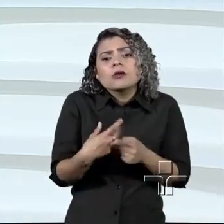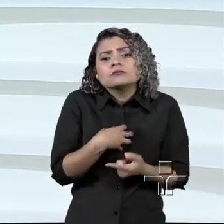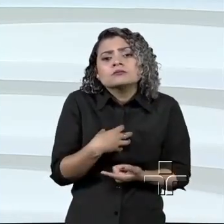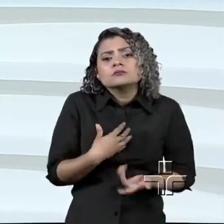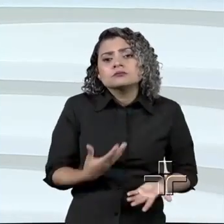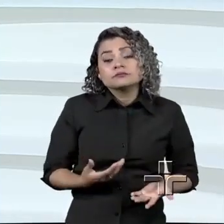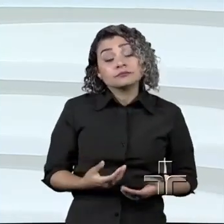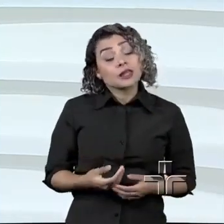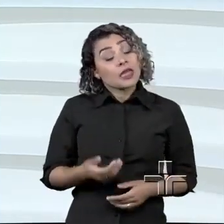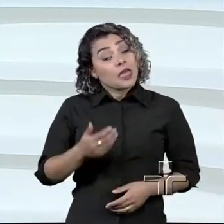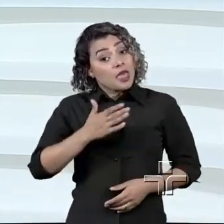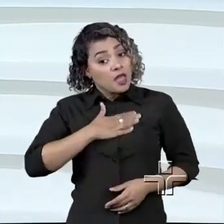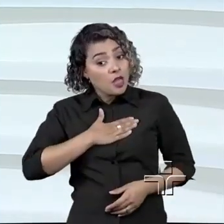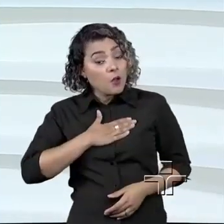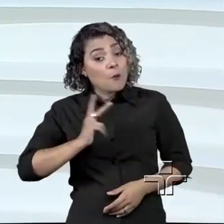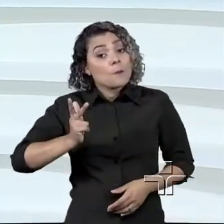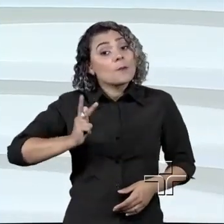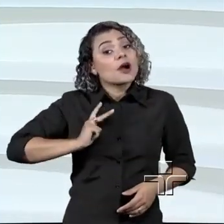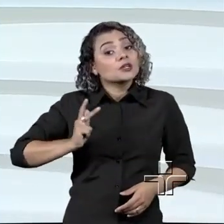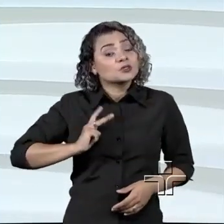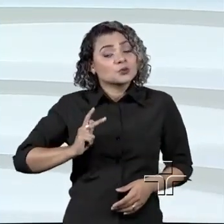Olha, eu pessoalmente,